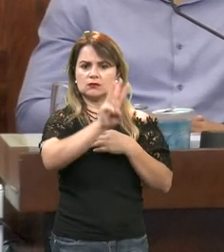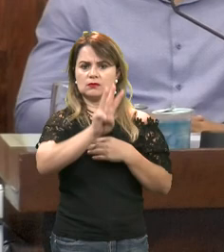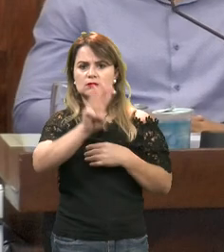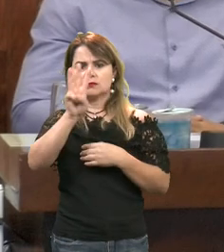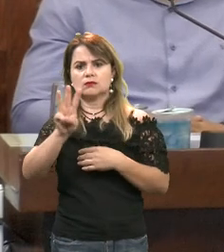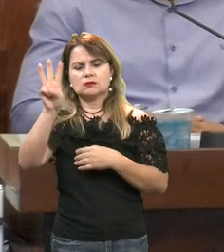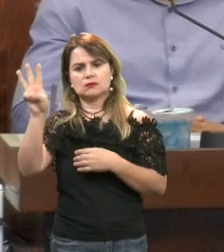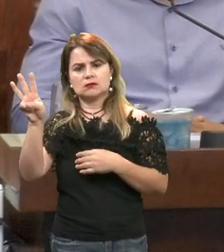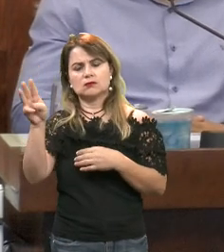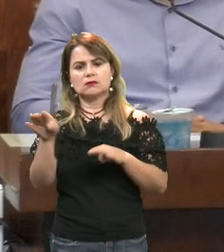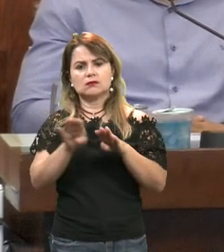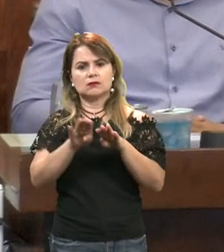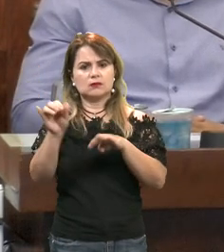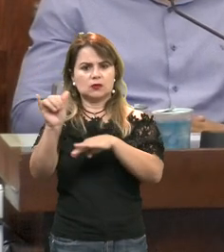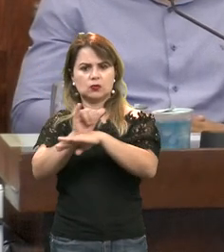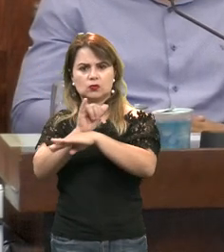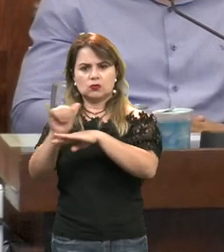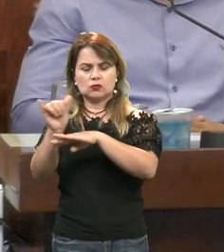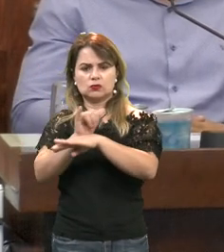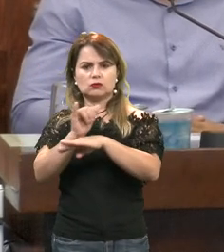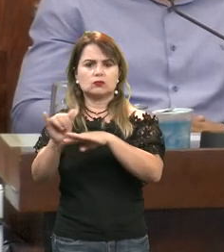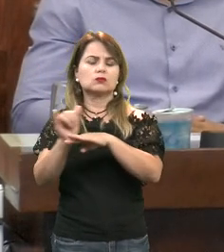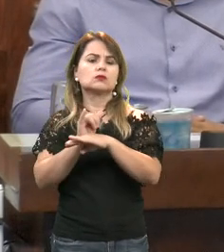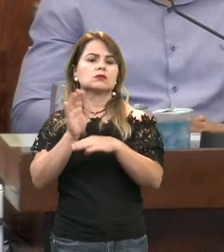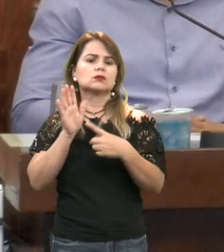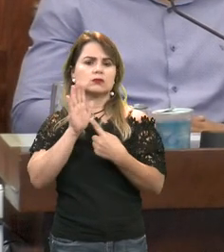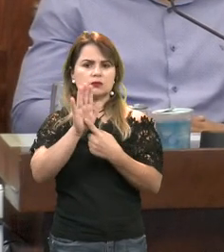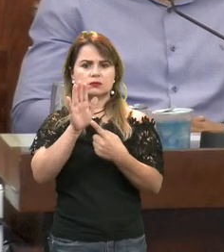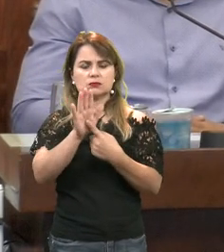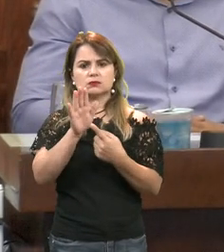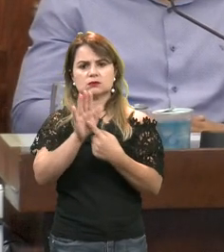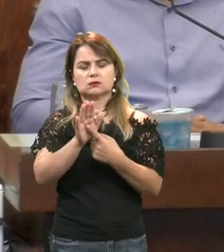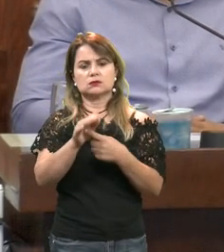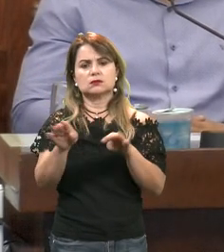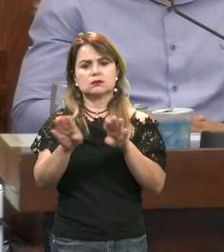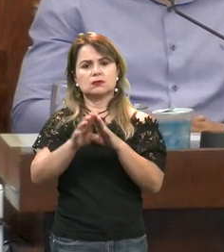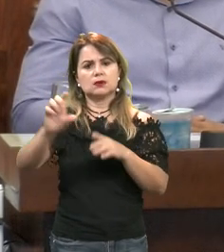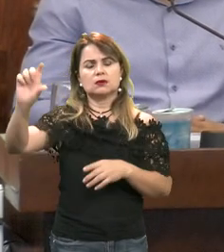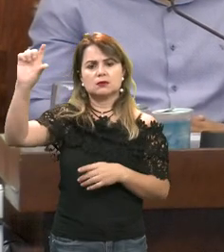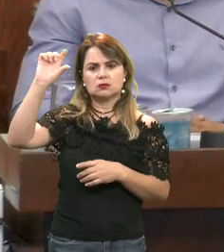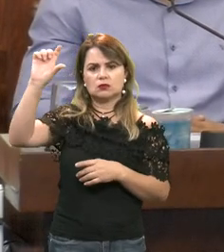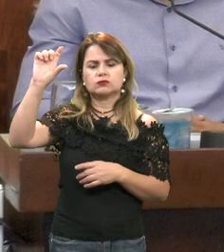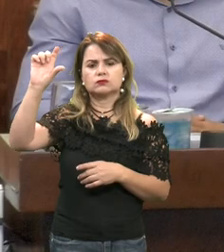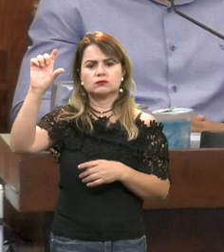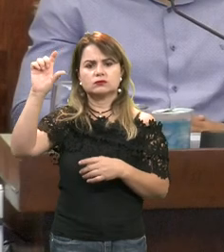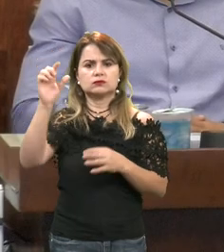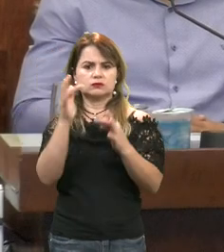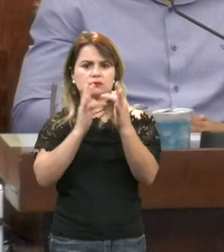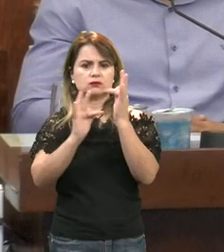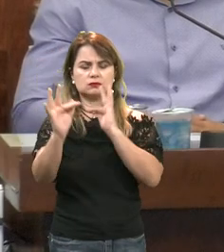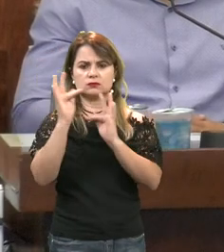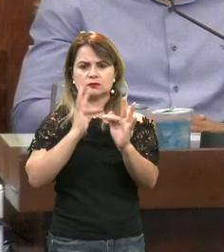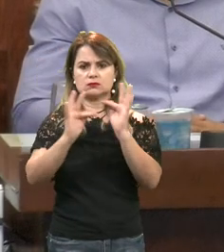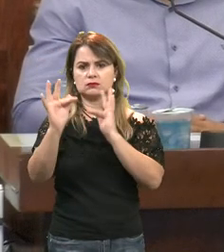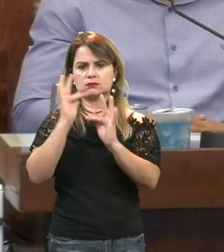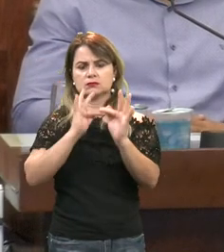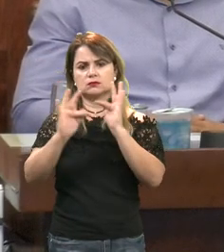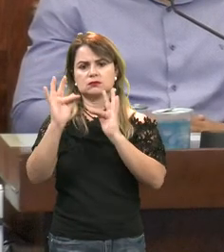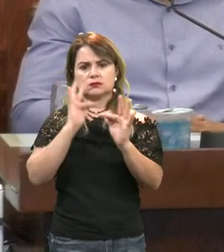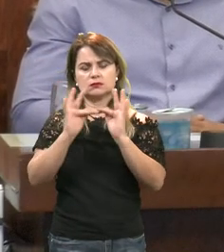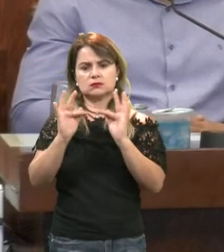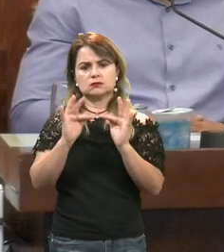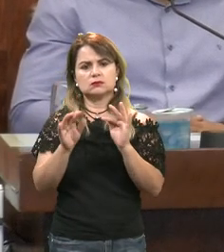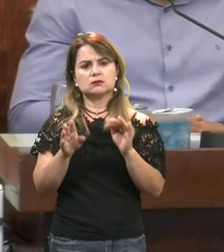YouTube, que está sendo transmitida ao vivo pelo Facebook também,